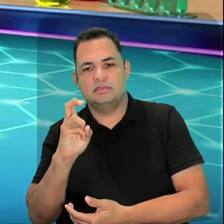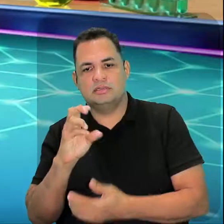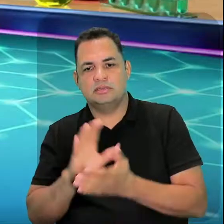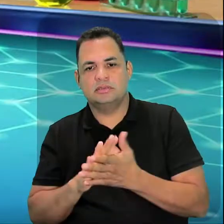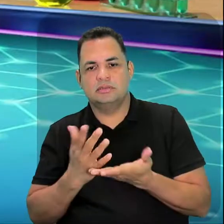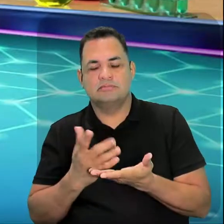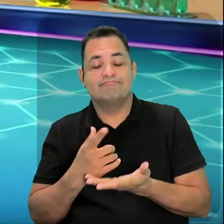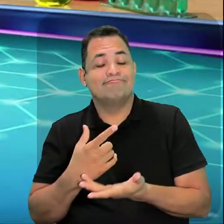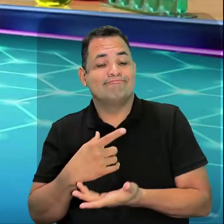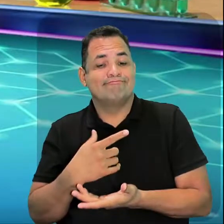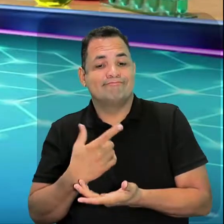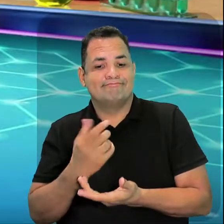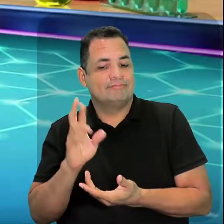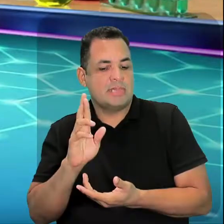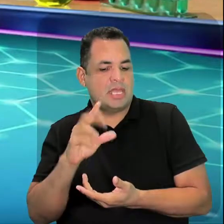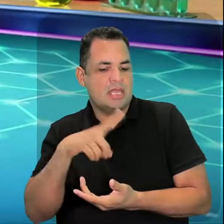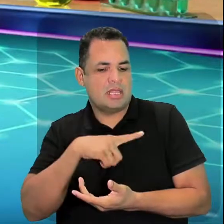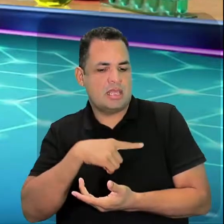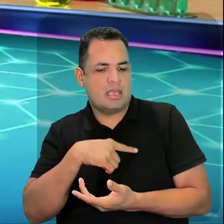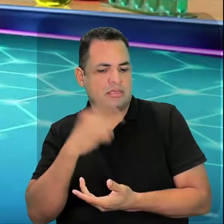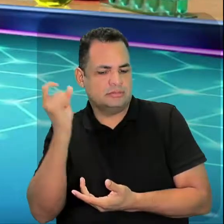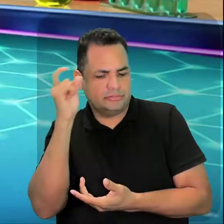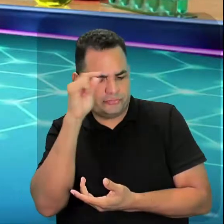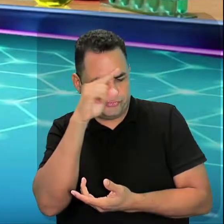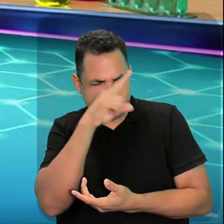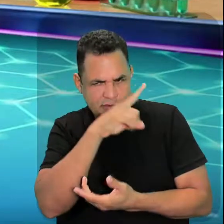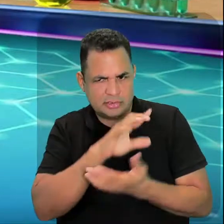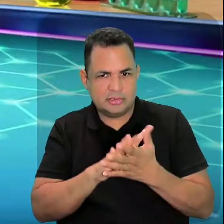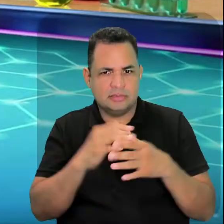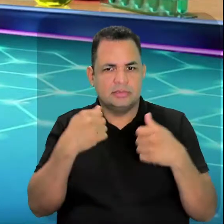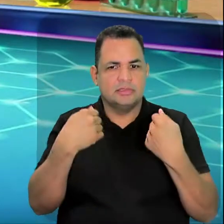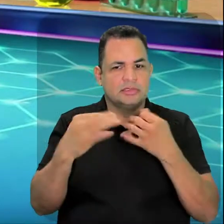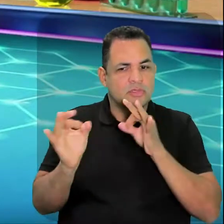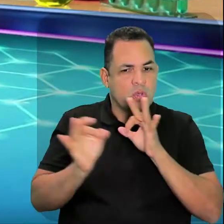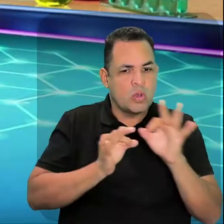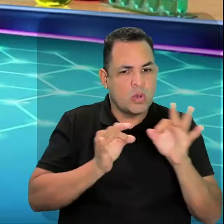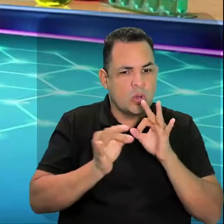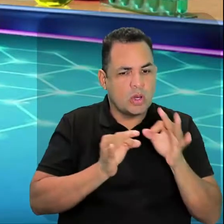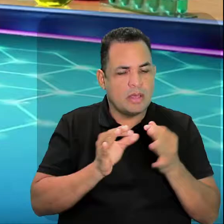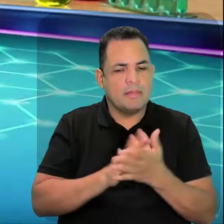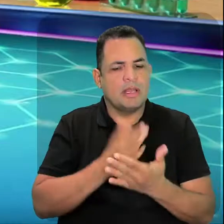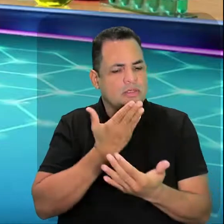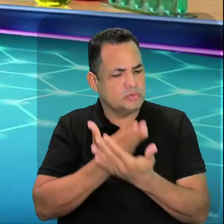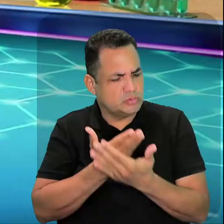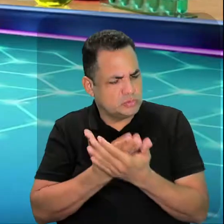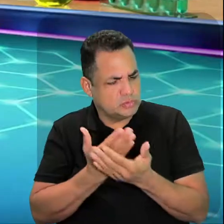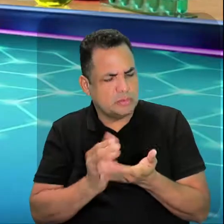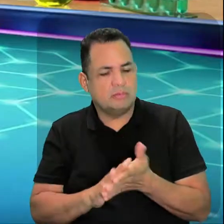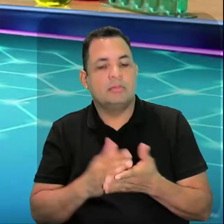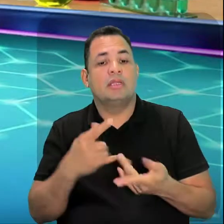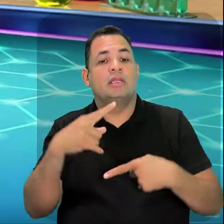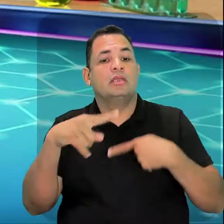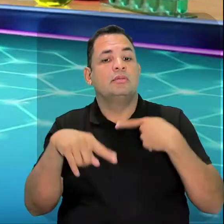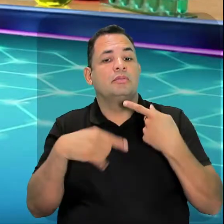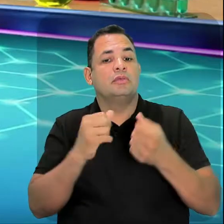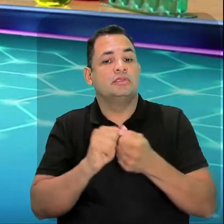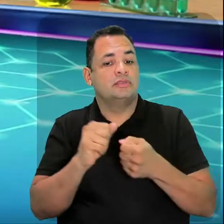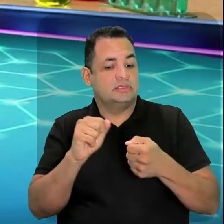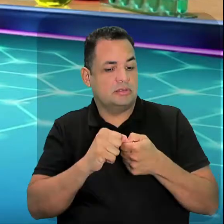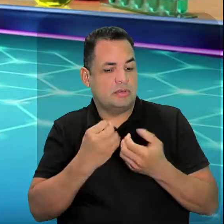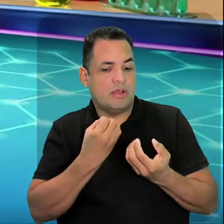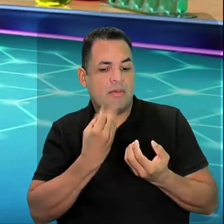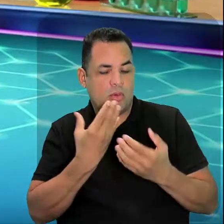quem tem dificuldade já deve estar se organizando para estudar mais, para tirar uma boa nota e até mesmo